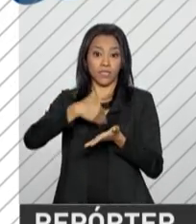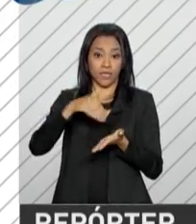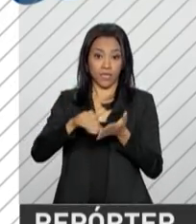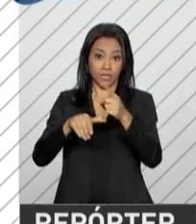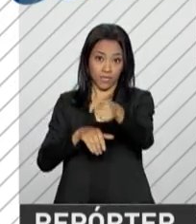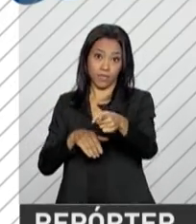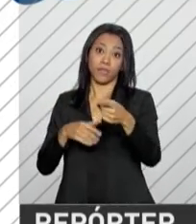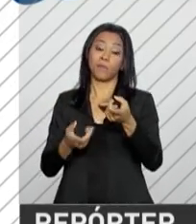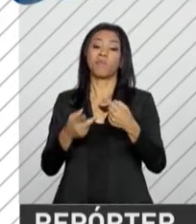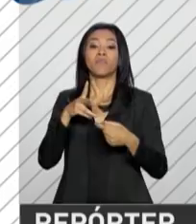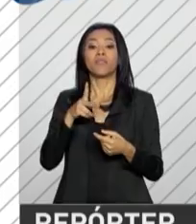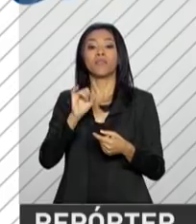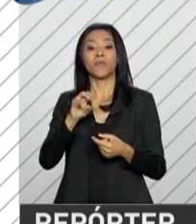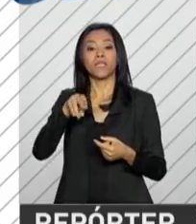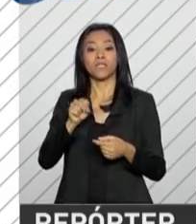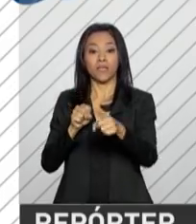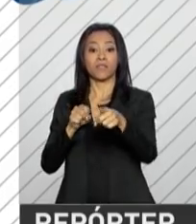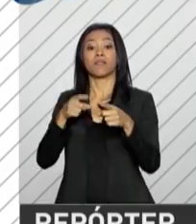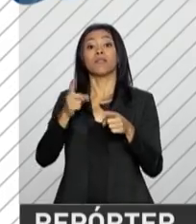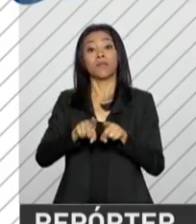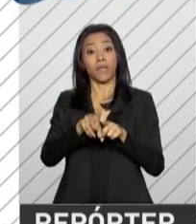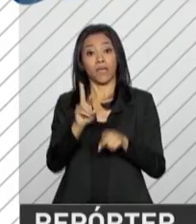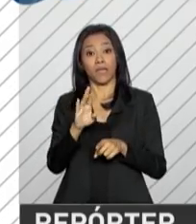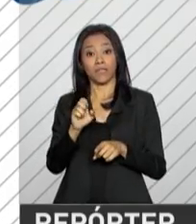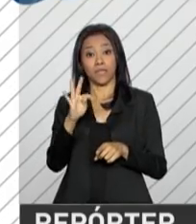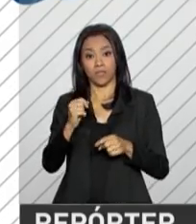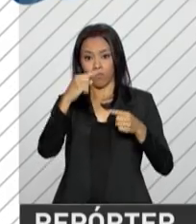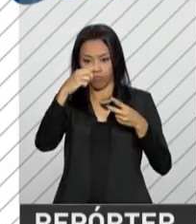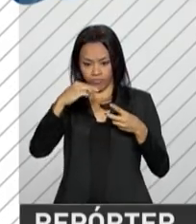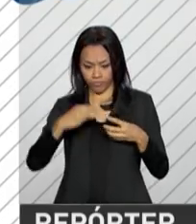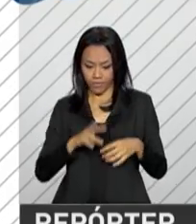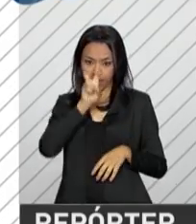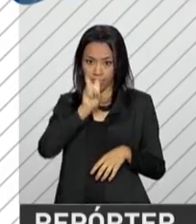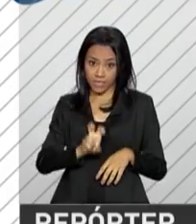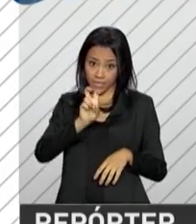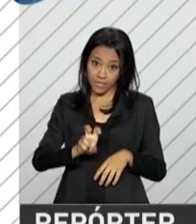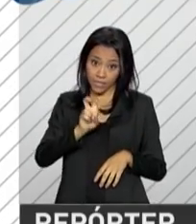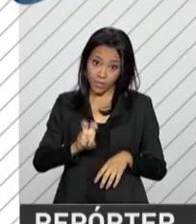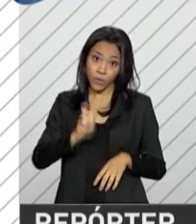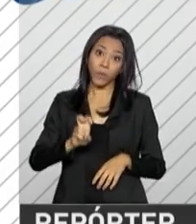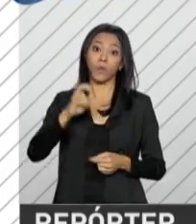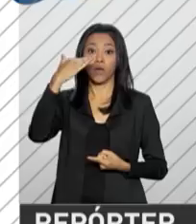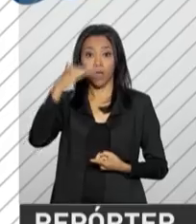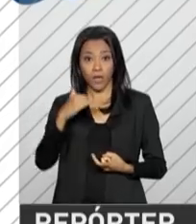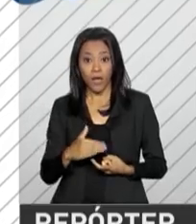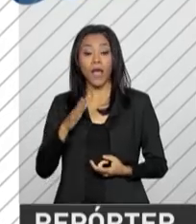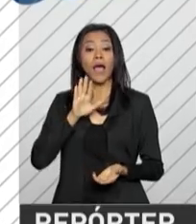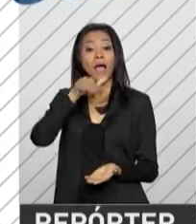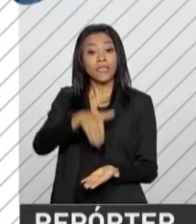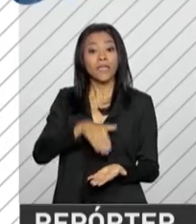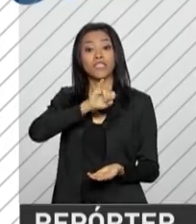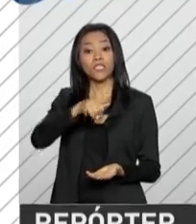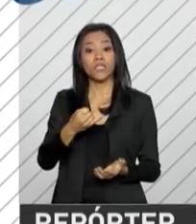inss e receita federal são cinco fases para implementação completa do programa até janeiro do ano